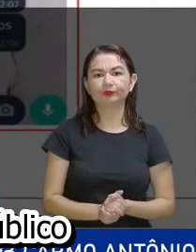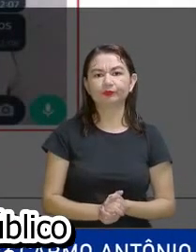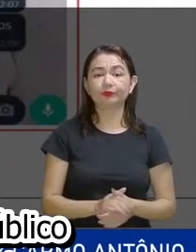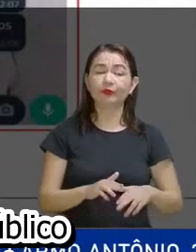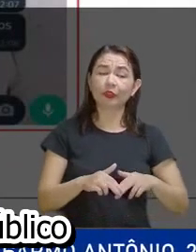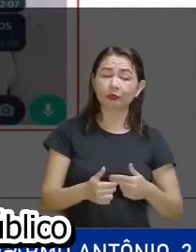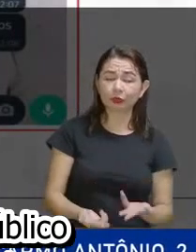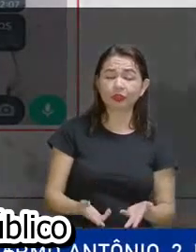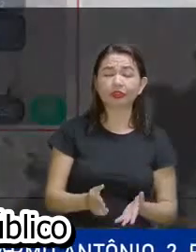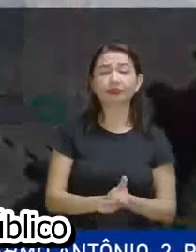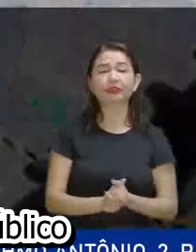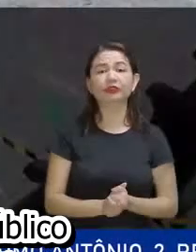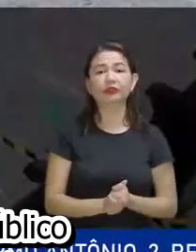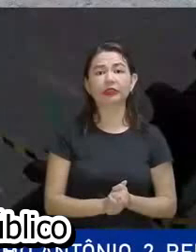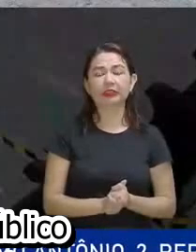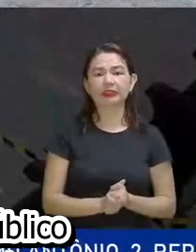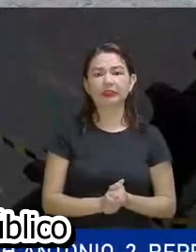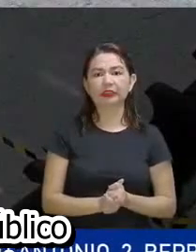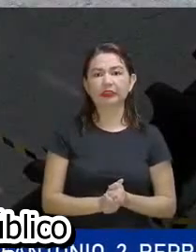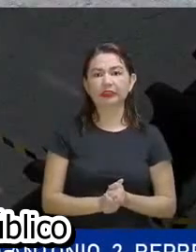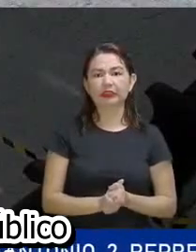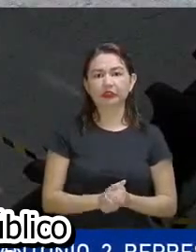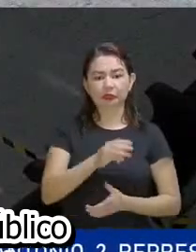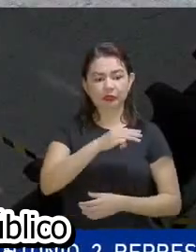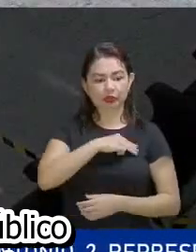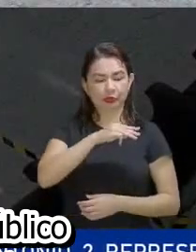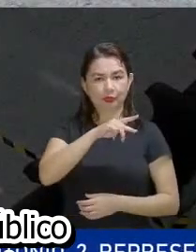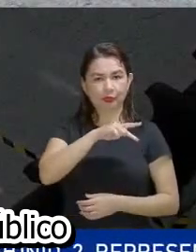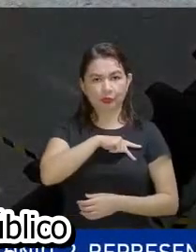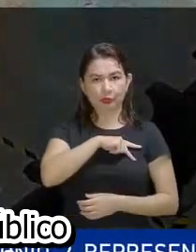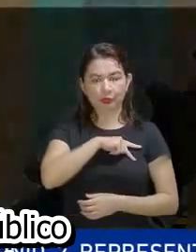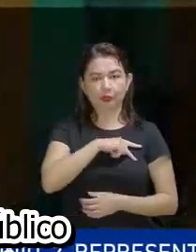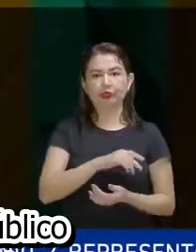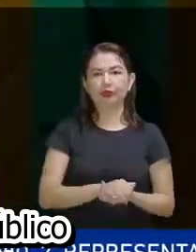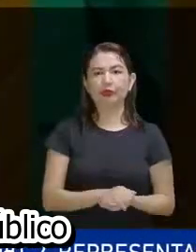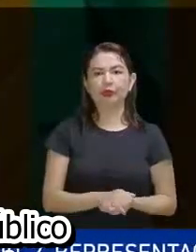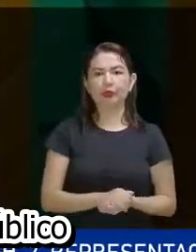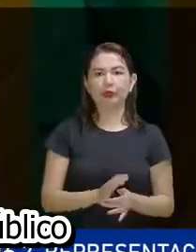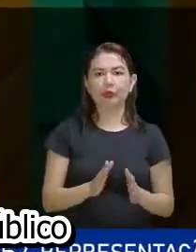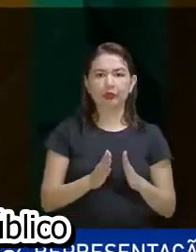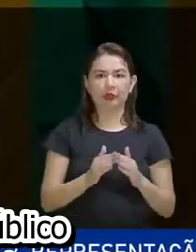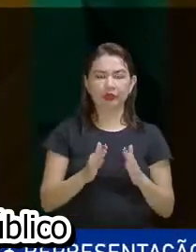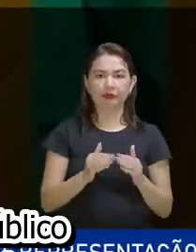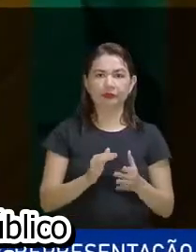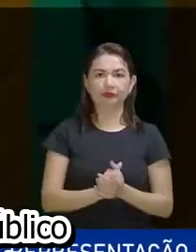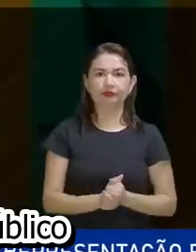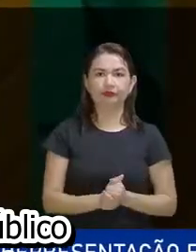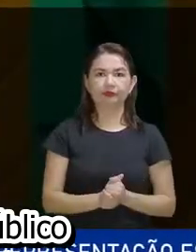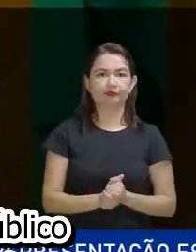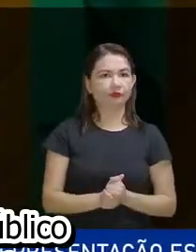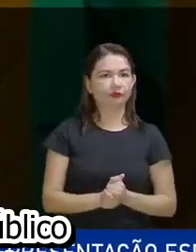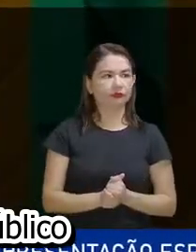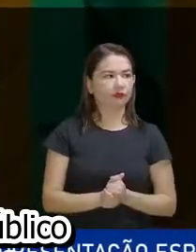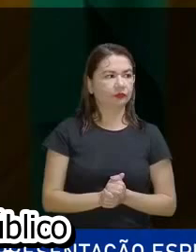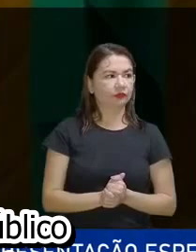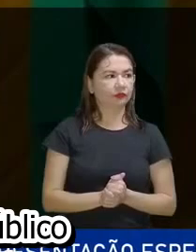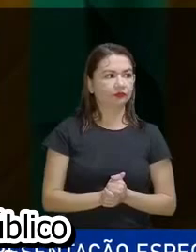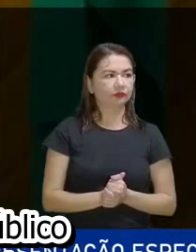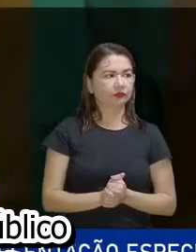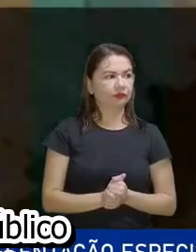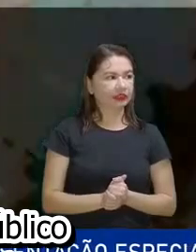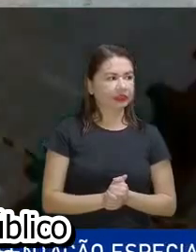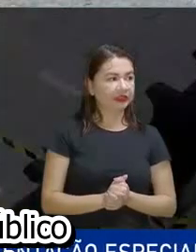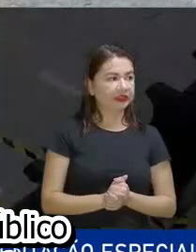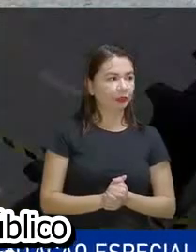essa manifestação, excelências, o Ministério Público pugna pela procedência das ações eleitorais propostas.